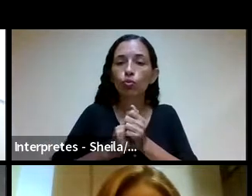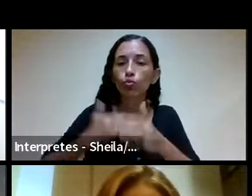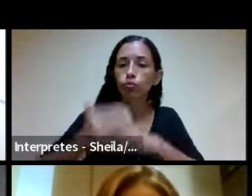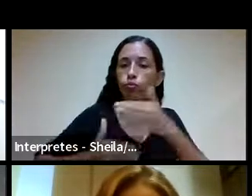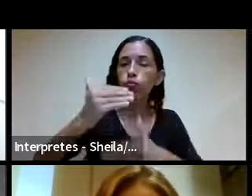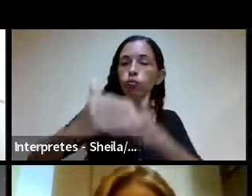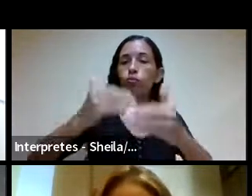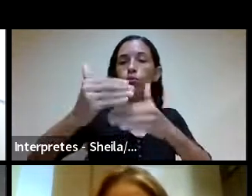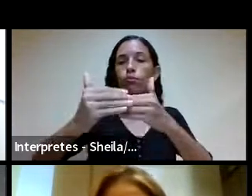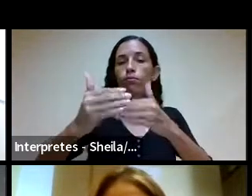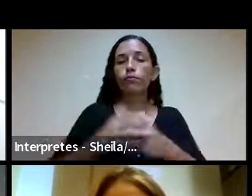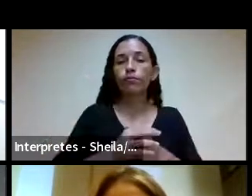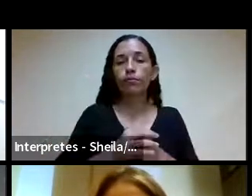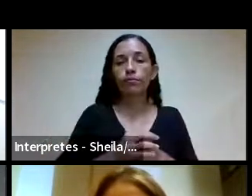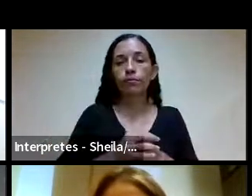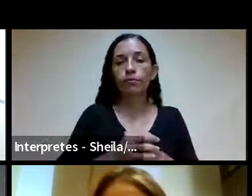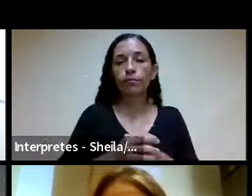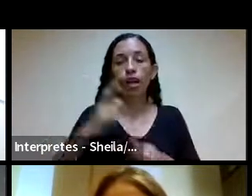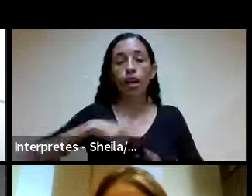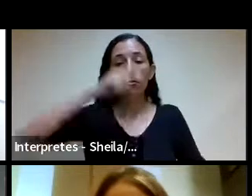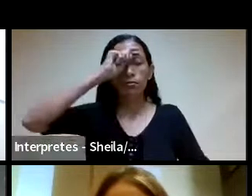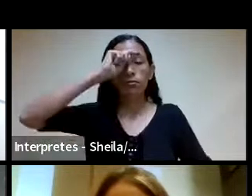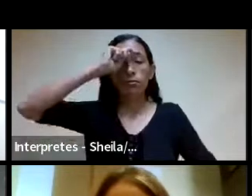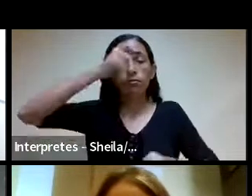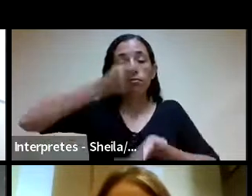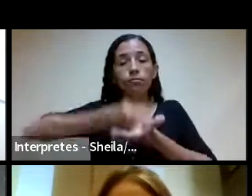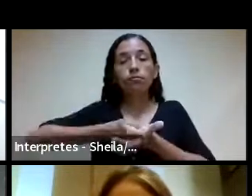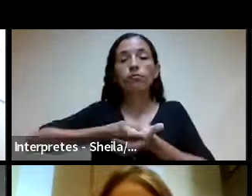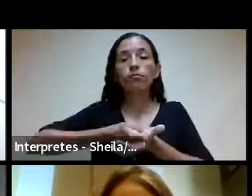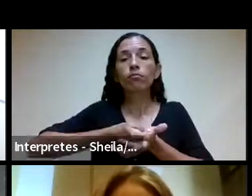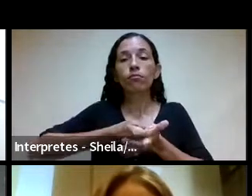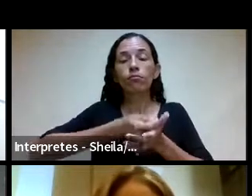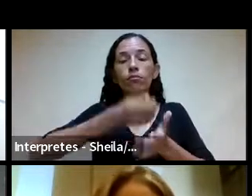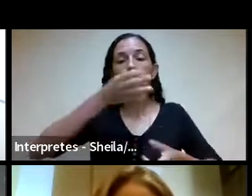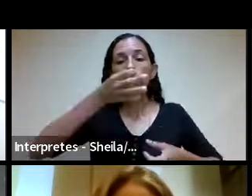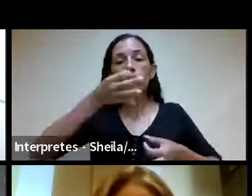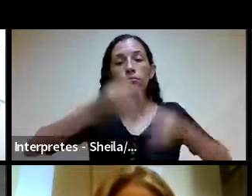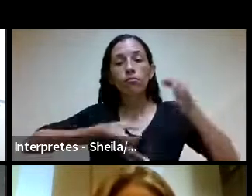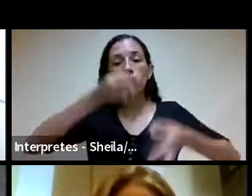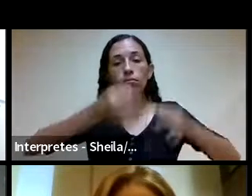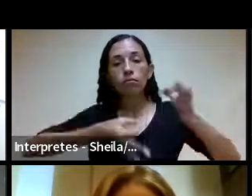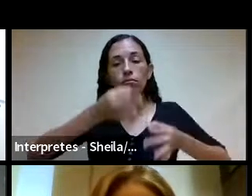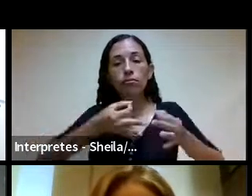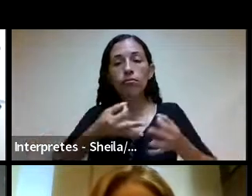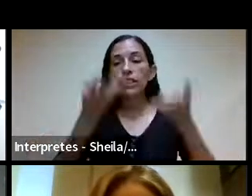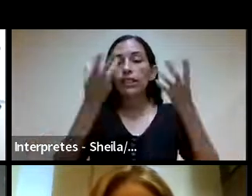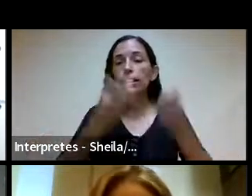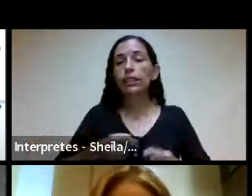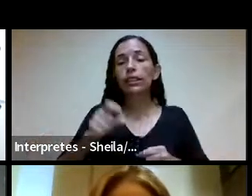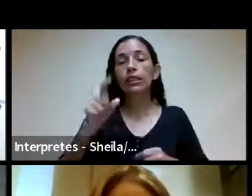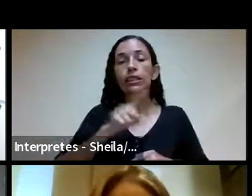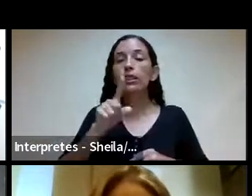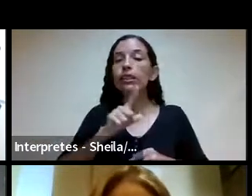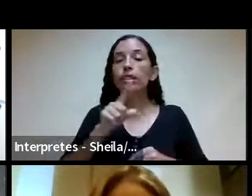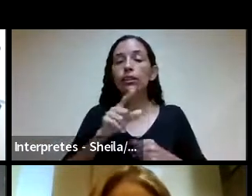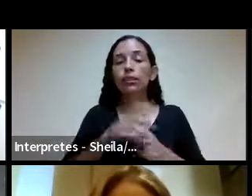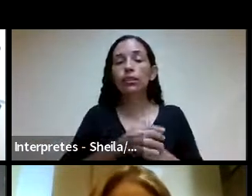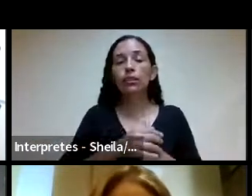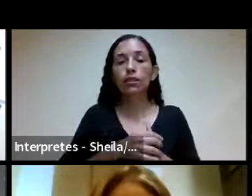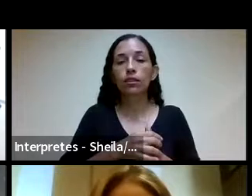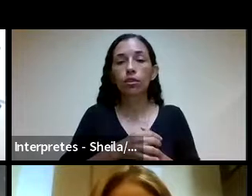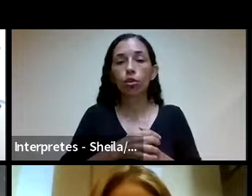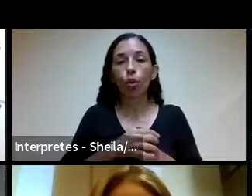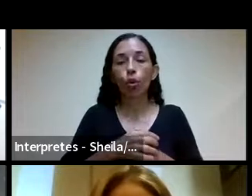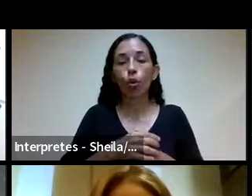PSDB-PSD, em face da decisão proferida pelo juiz da 9ª Zona Eleitoral, que julgou improcedente o pedido formulado na ação de